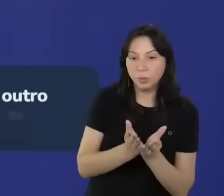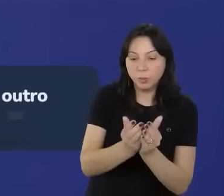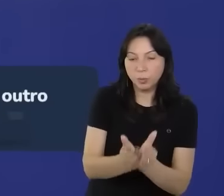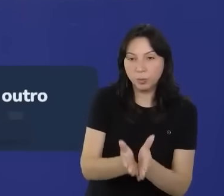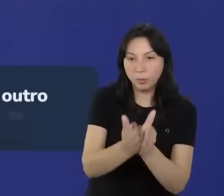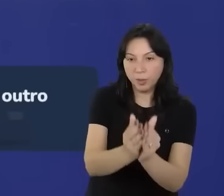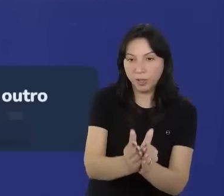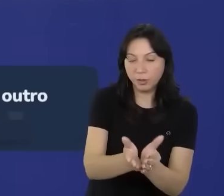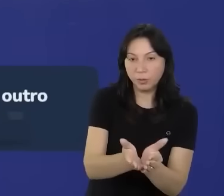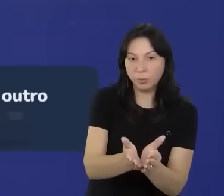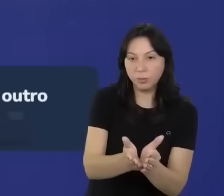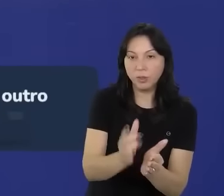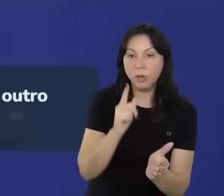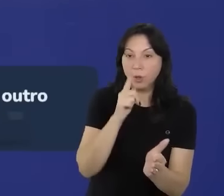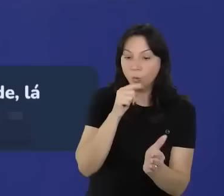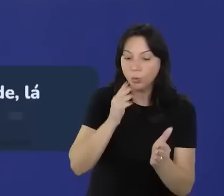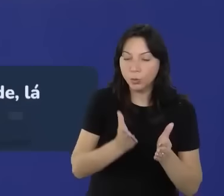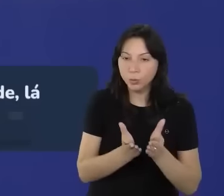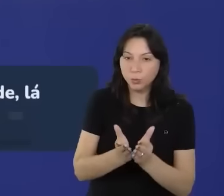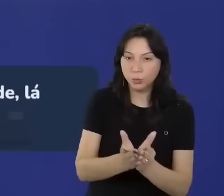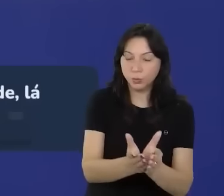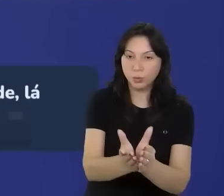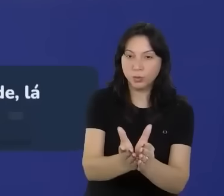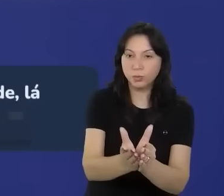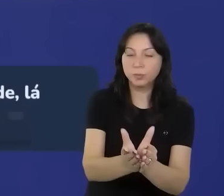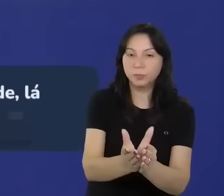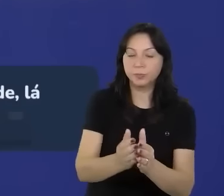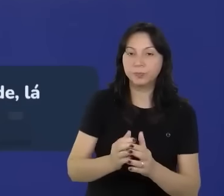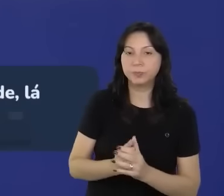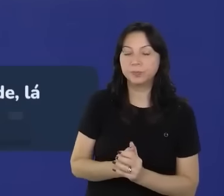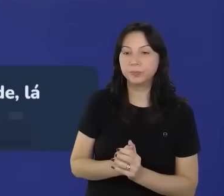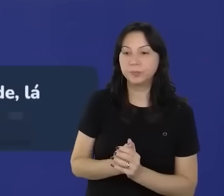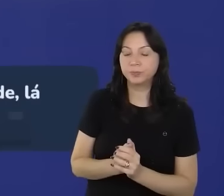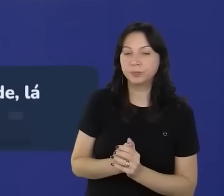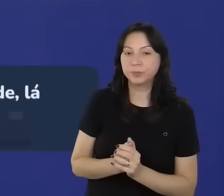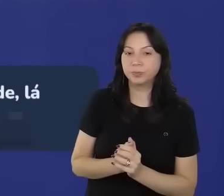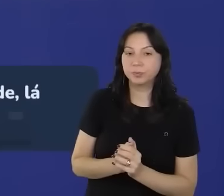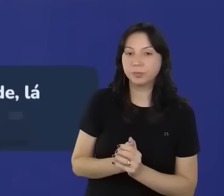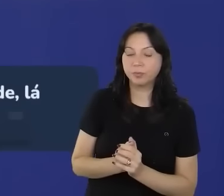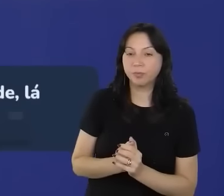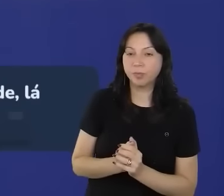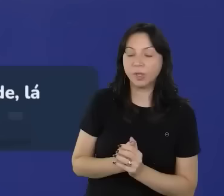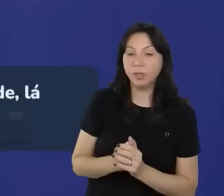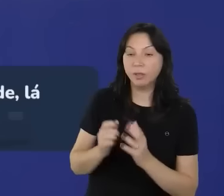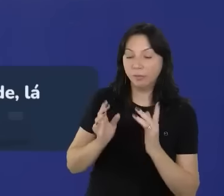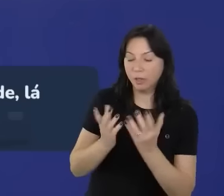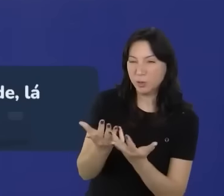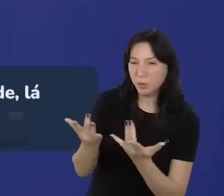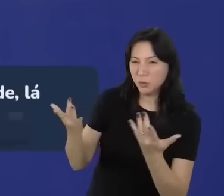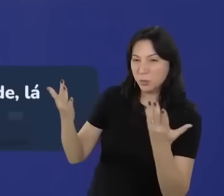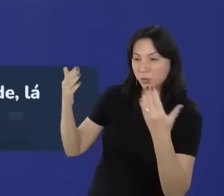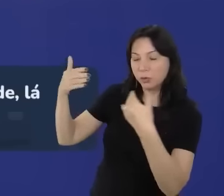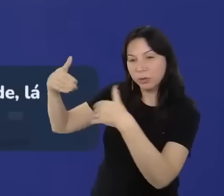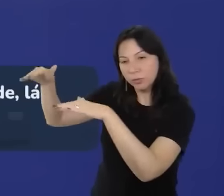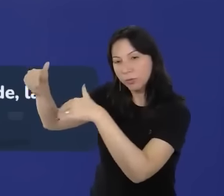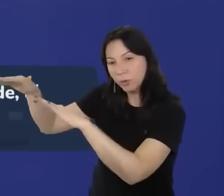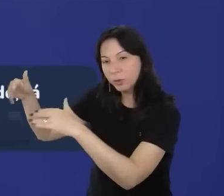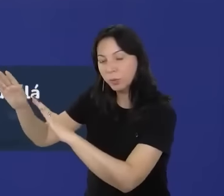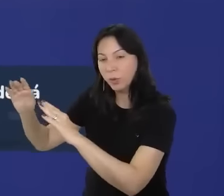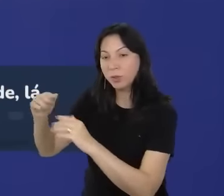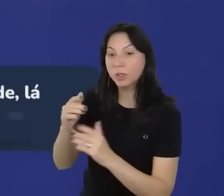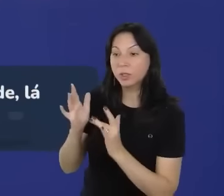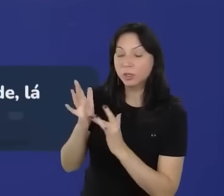lado enquanto ele despedia as multidões e despedidas as multidões subiu ao monte a